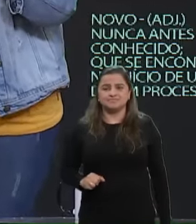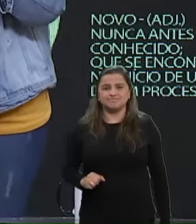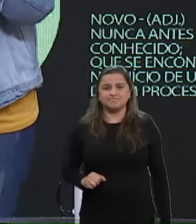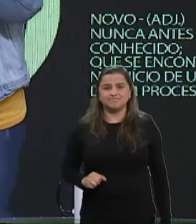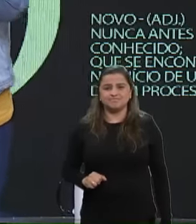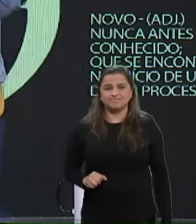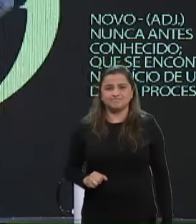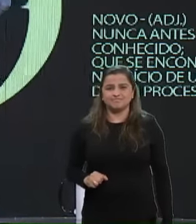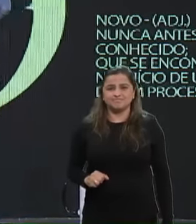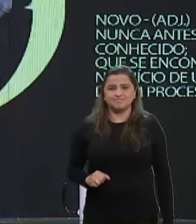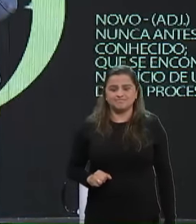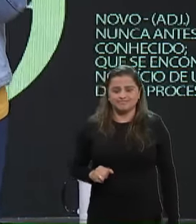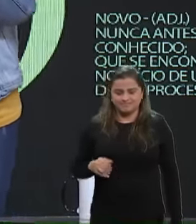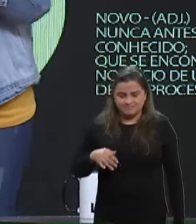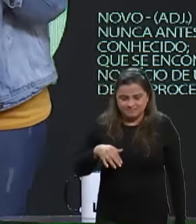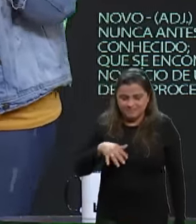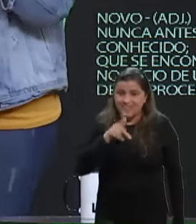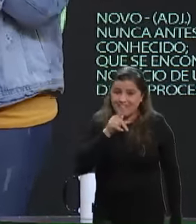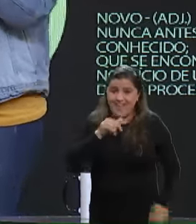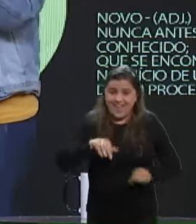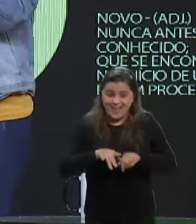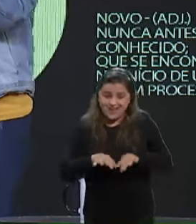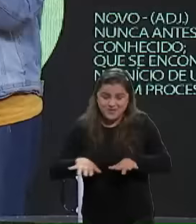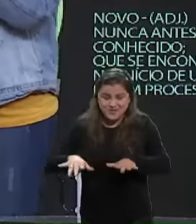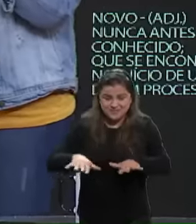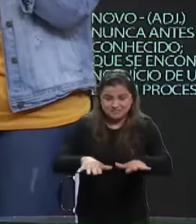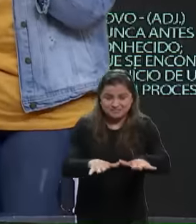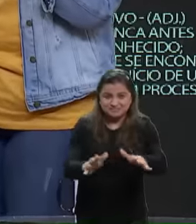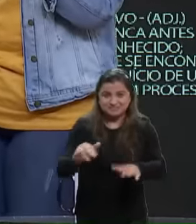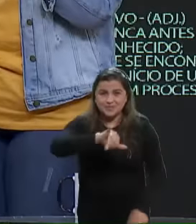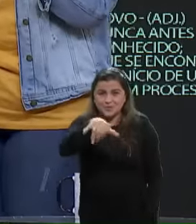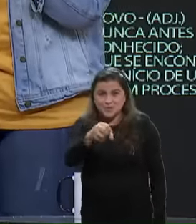ia descer nas águas do Jordão.